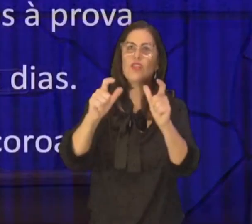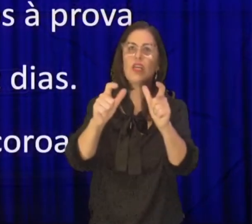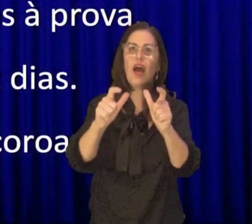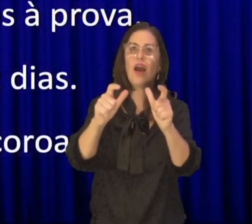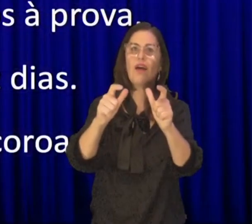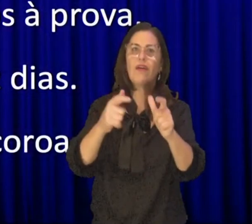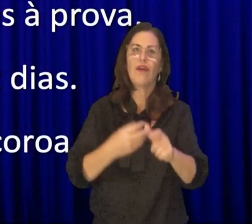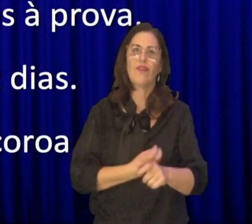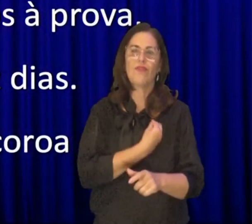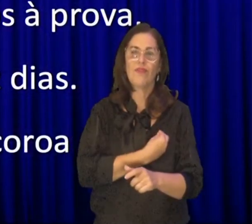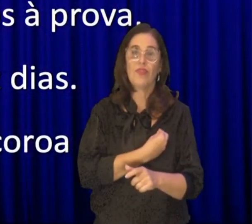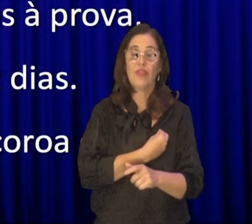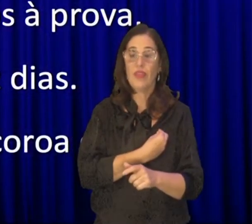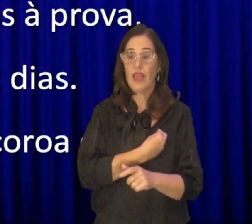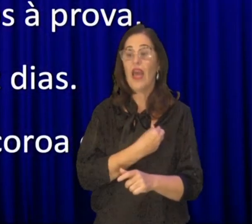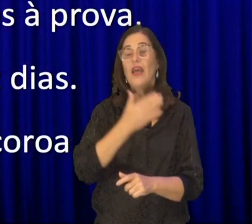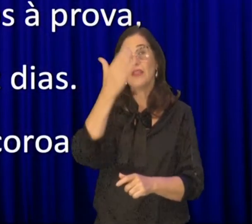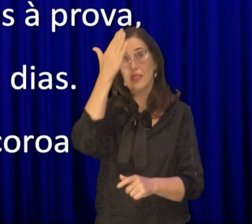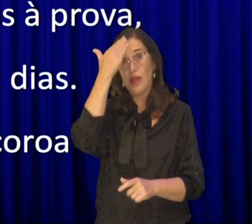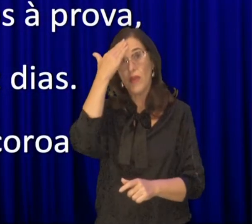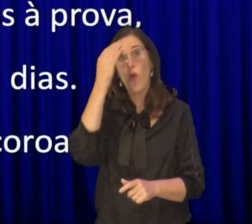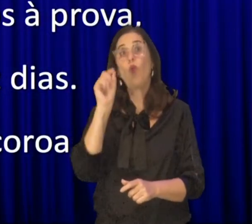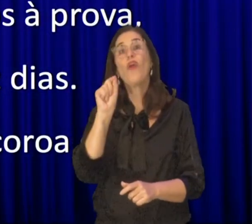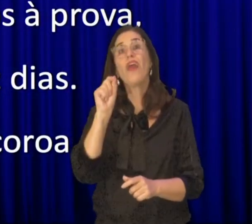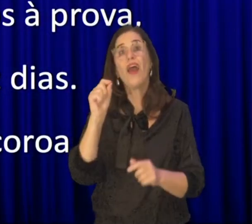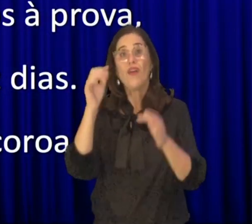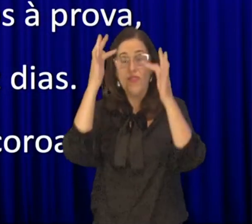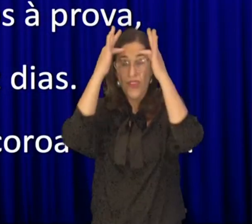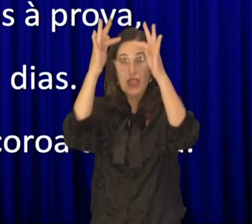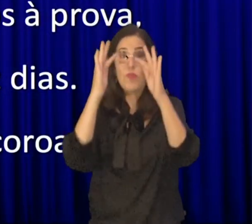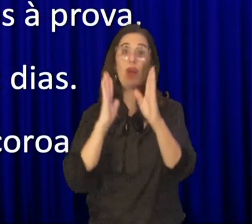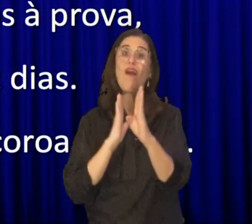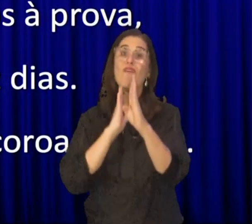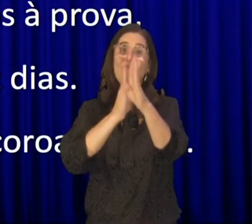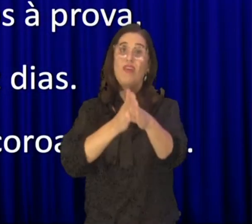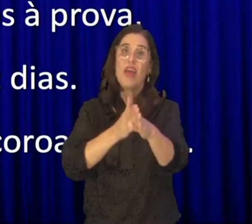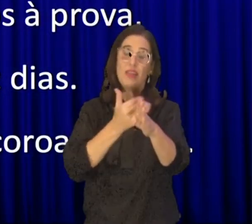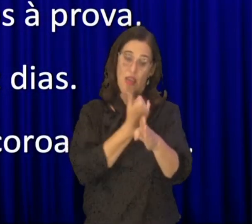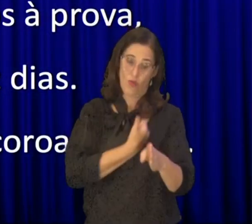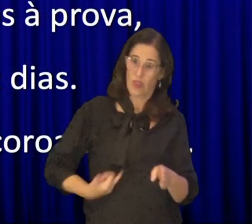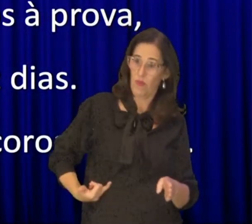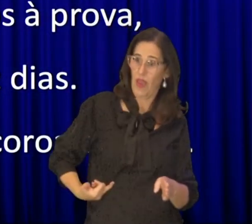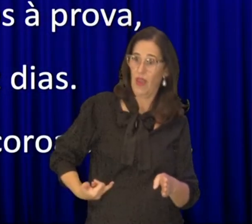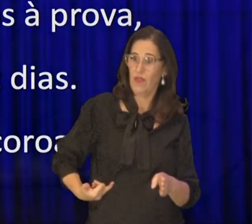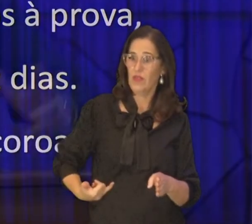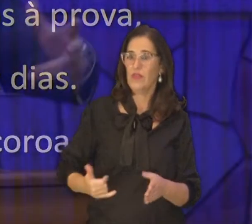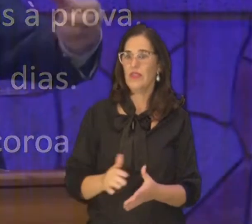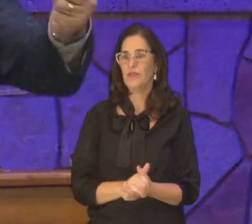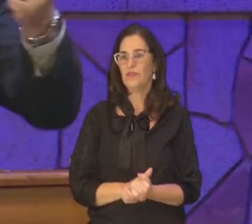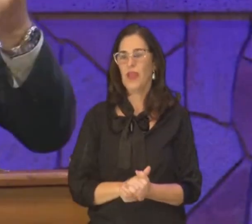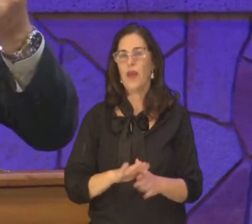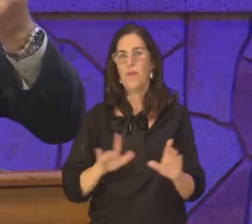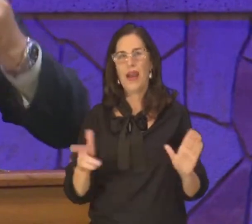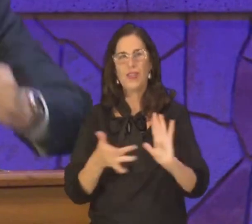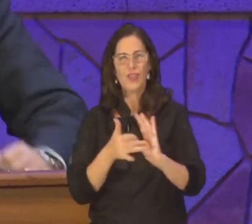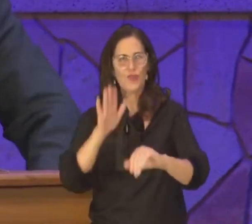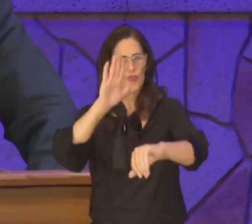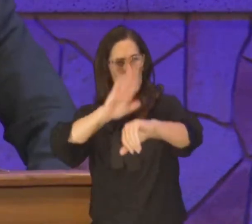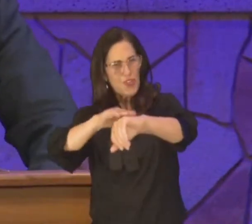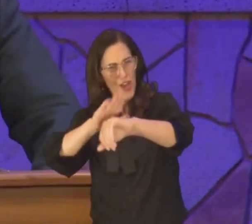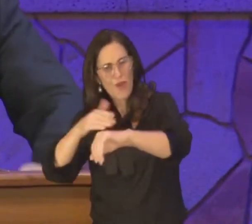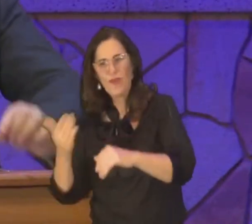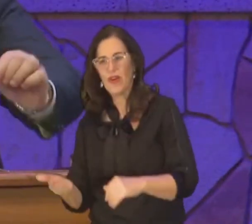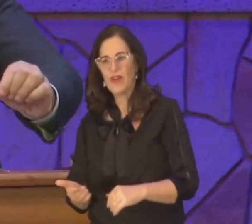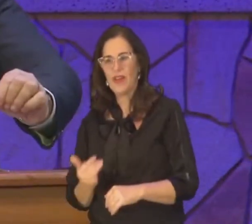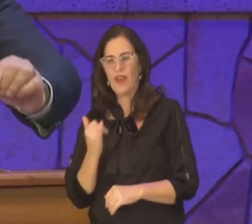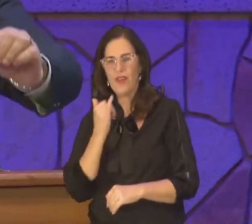da vida. E eles sabiam o que era fidelidade, porque eles eram fiéis aos impérios. Mas agora Jesus chama-os e